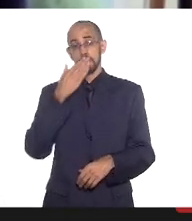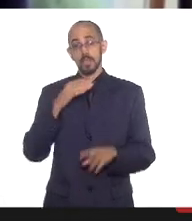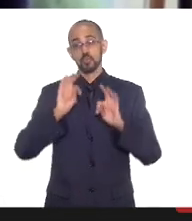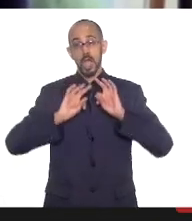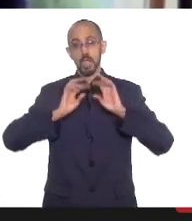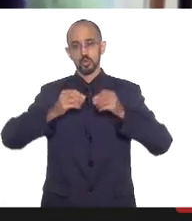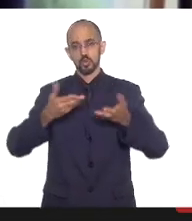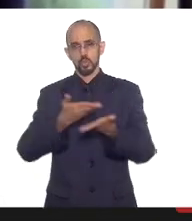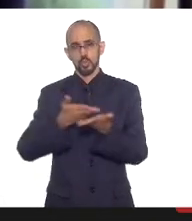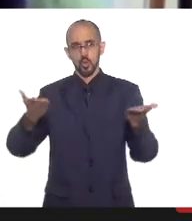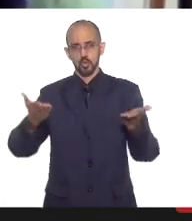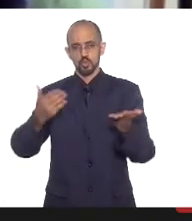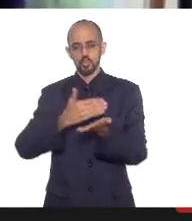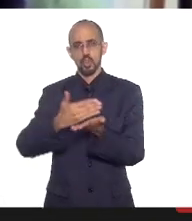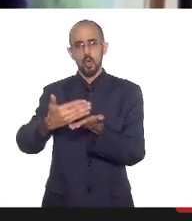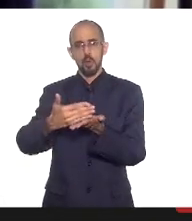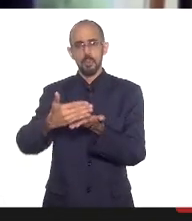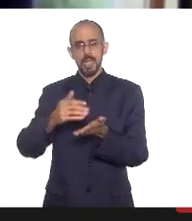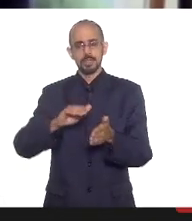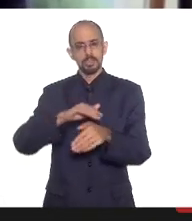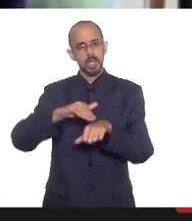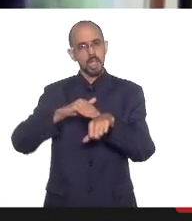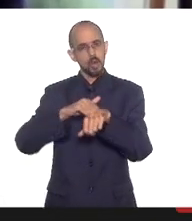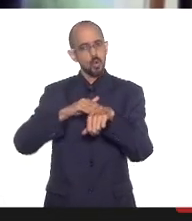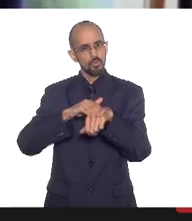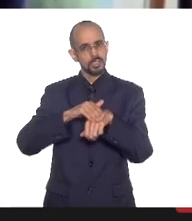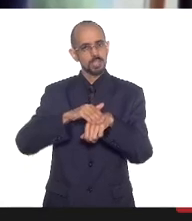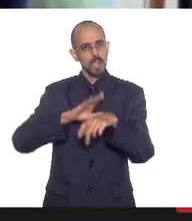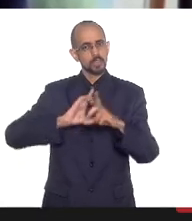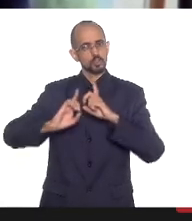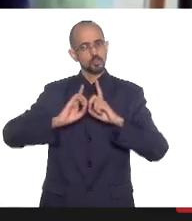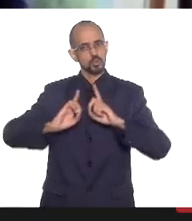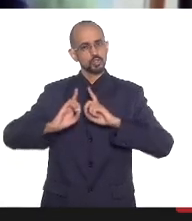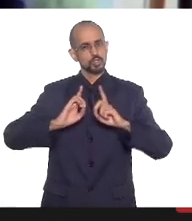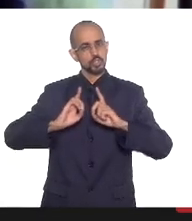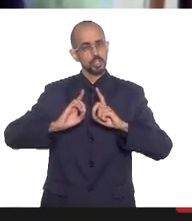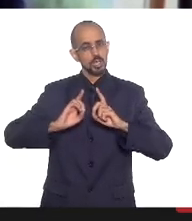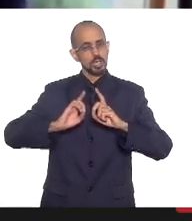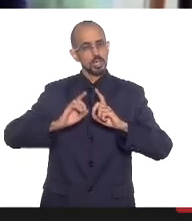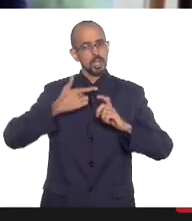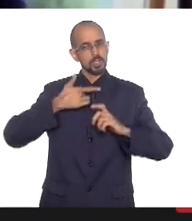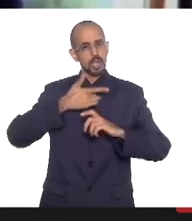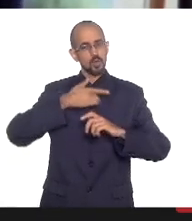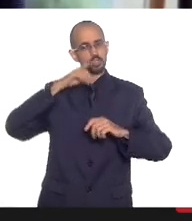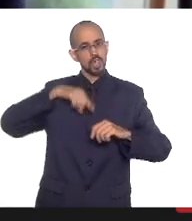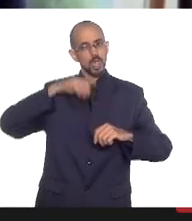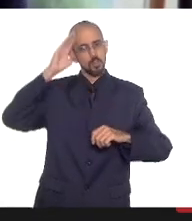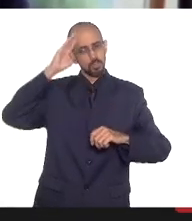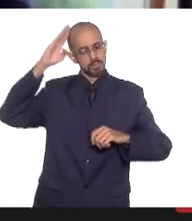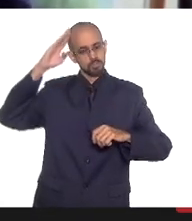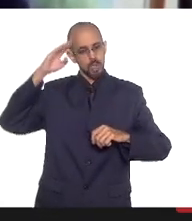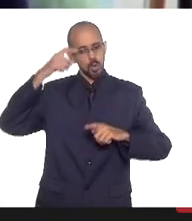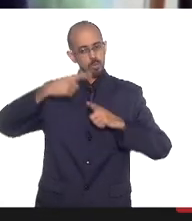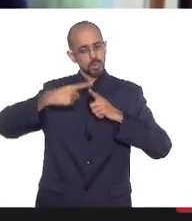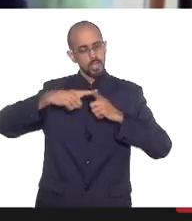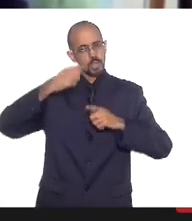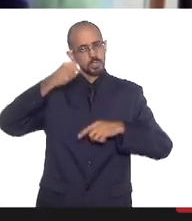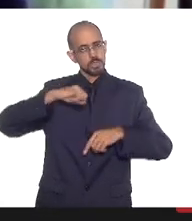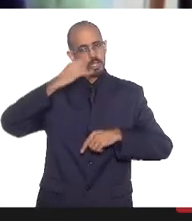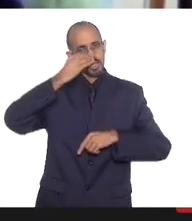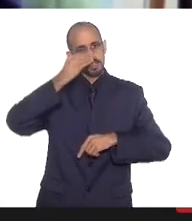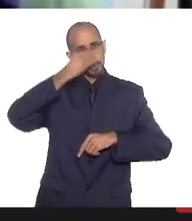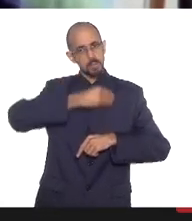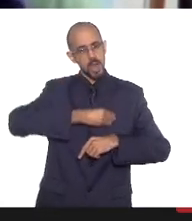preocupe com isso comece a discutir isso agora que a saúde é prioridade nas conversas Porque se deixar para